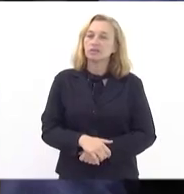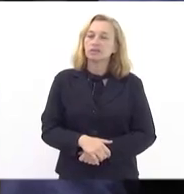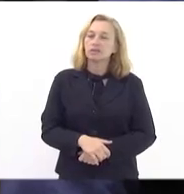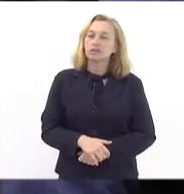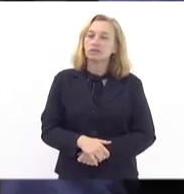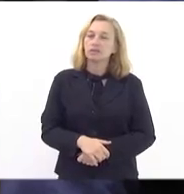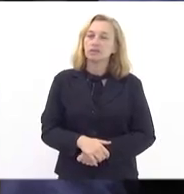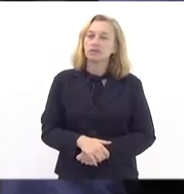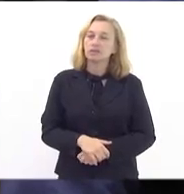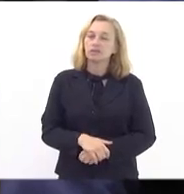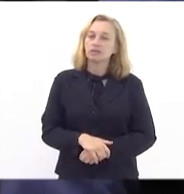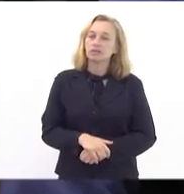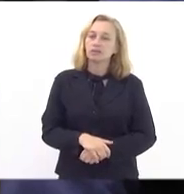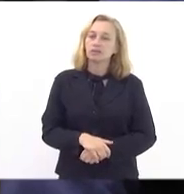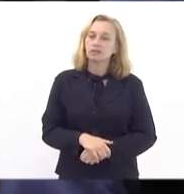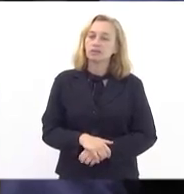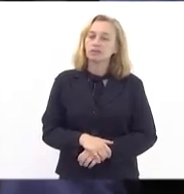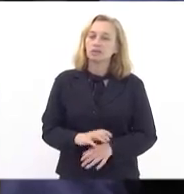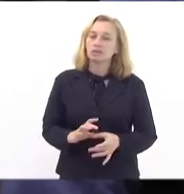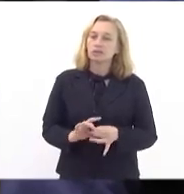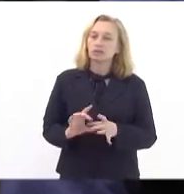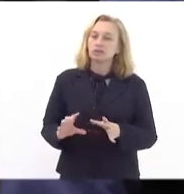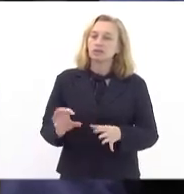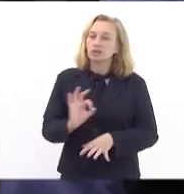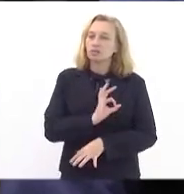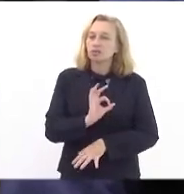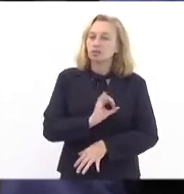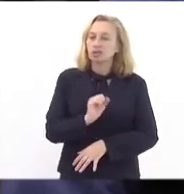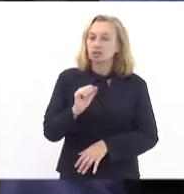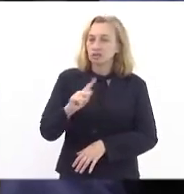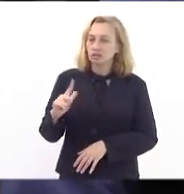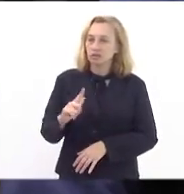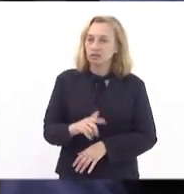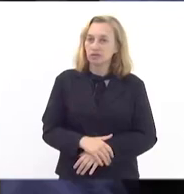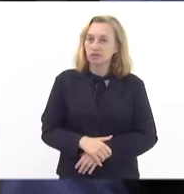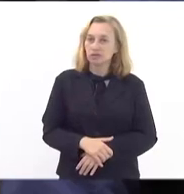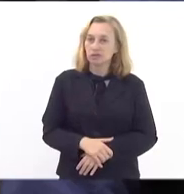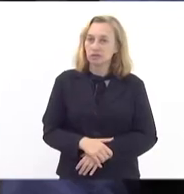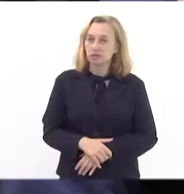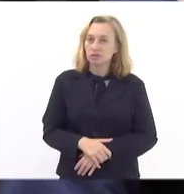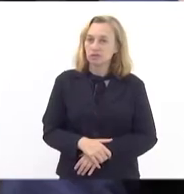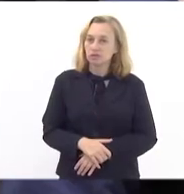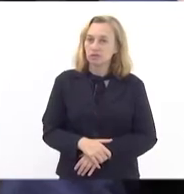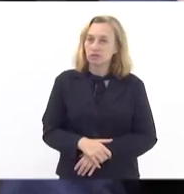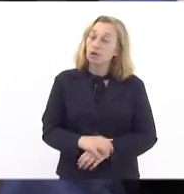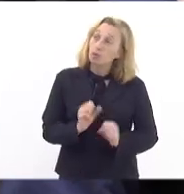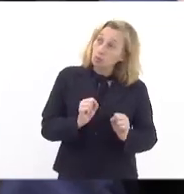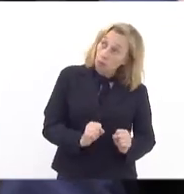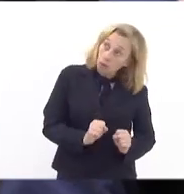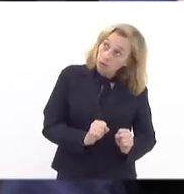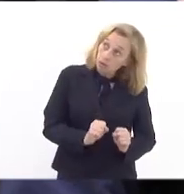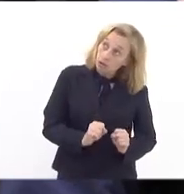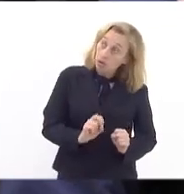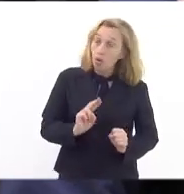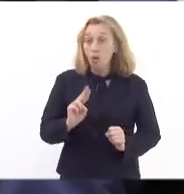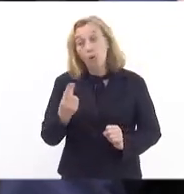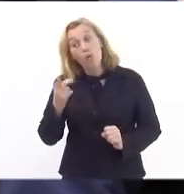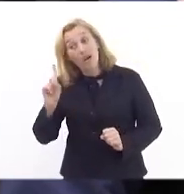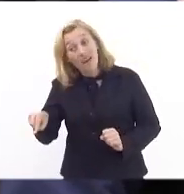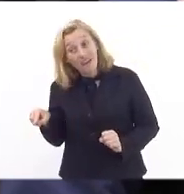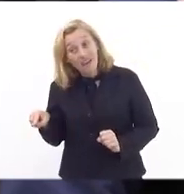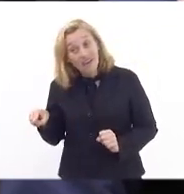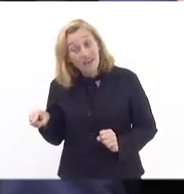podem podem são de livro preenchimento da Polícia Civil e o podem Ouçam